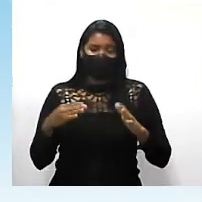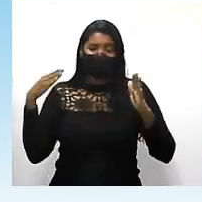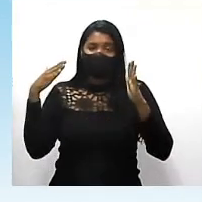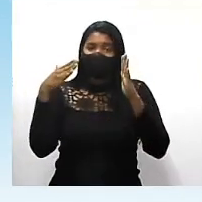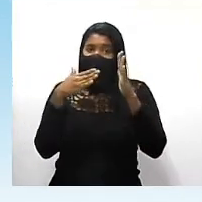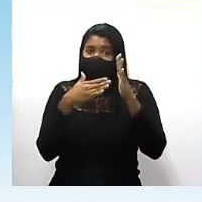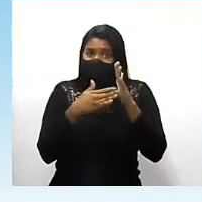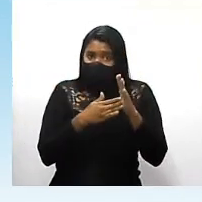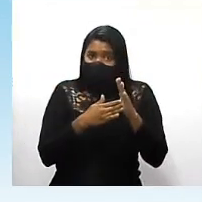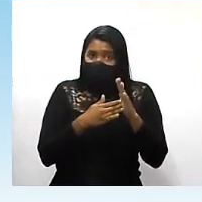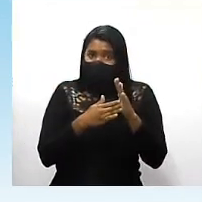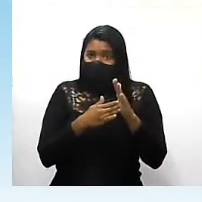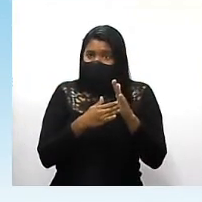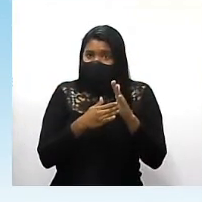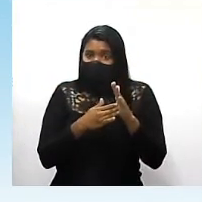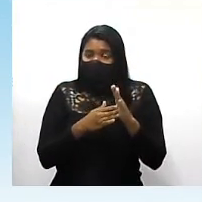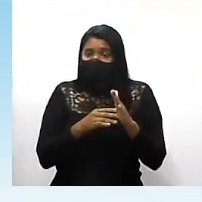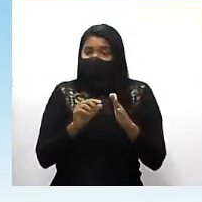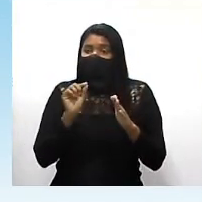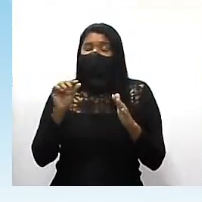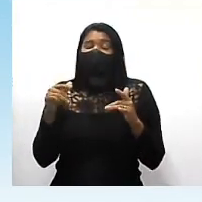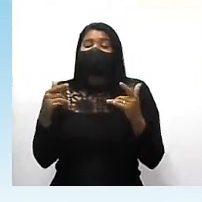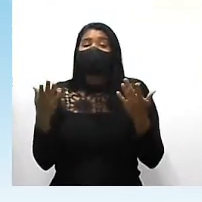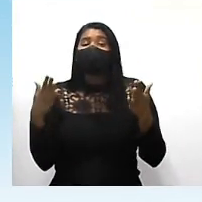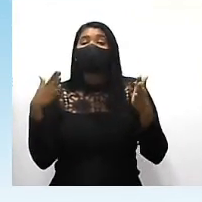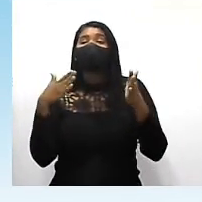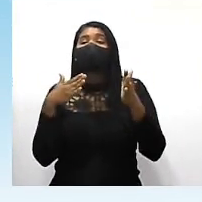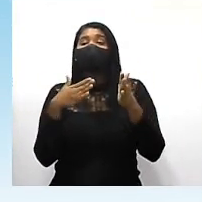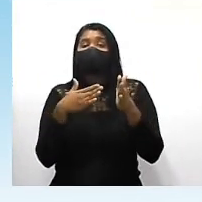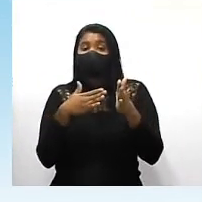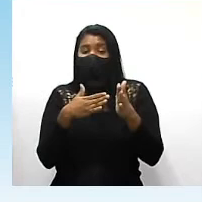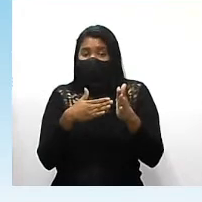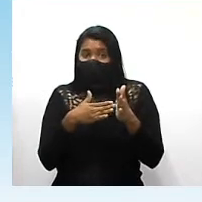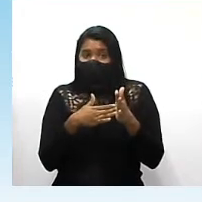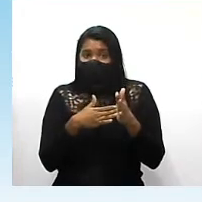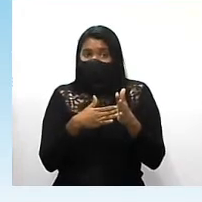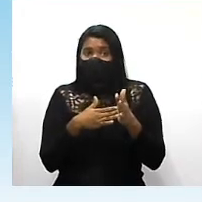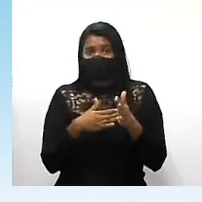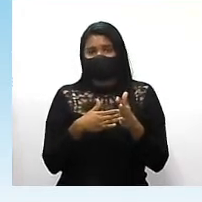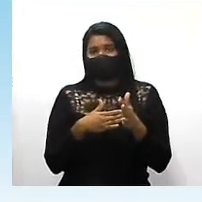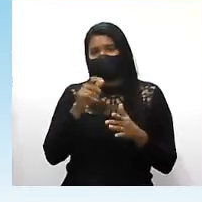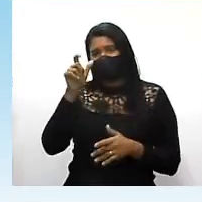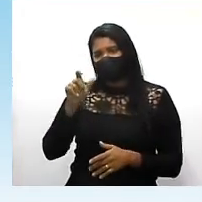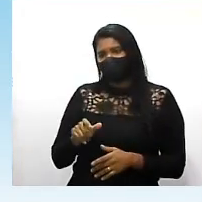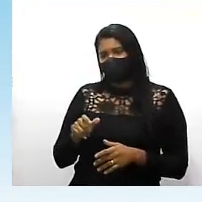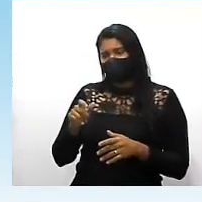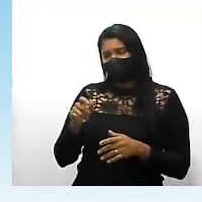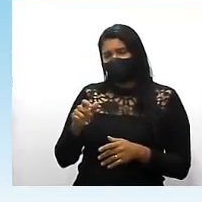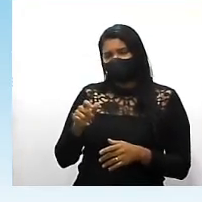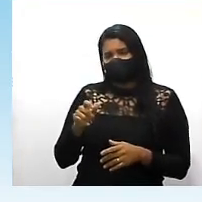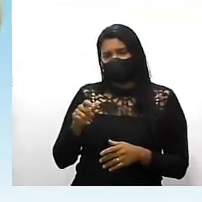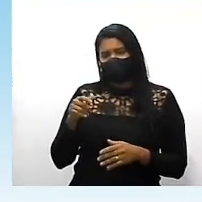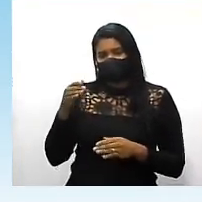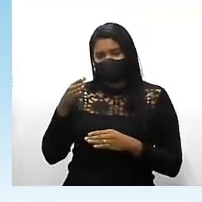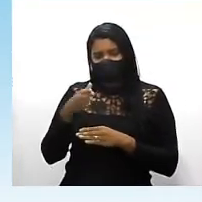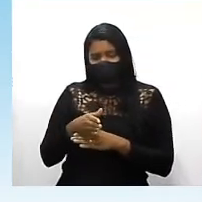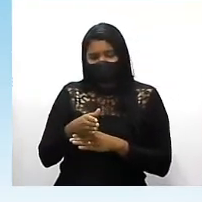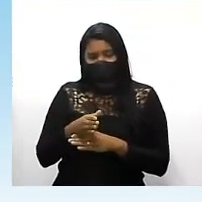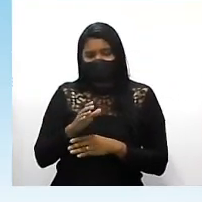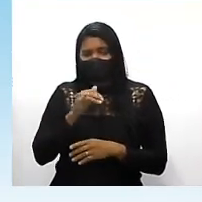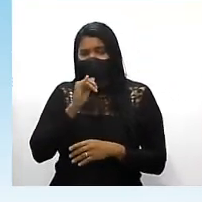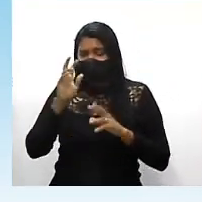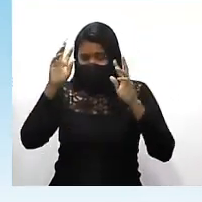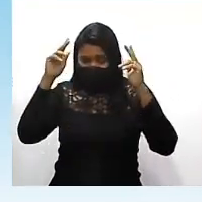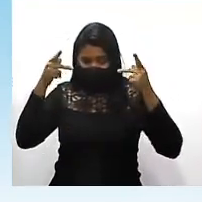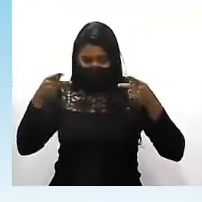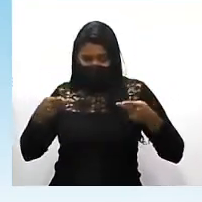limite. Até que ponto é necessário que alguém possa ir, ou que o ser humano, ou que